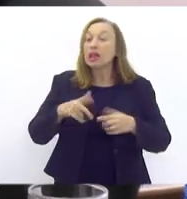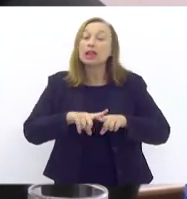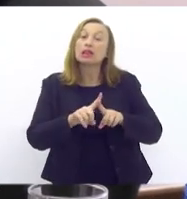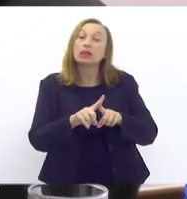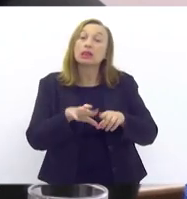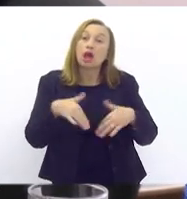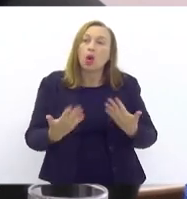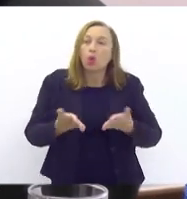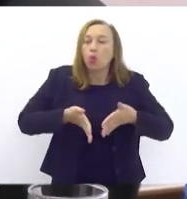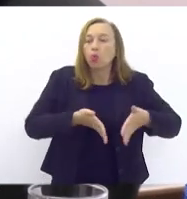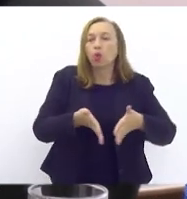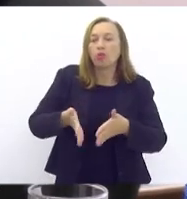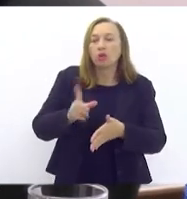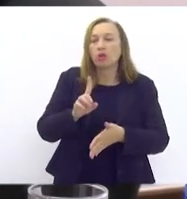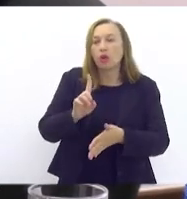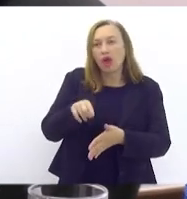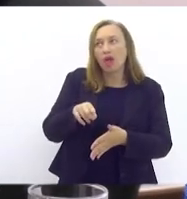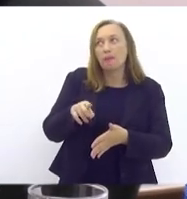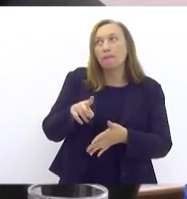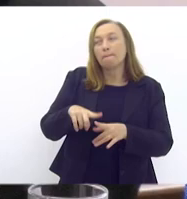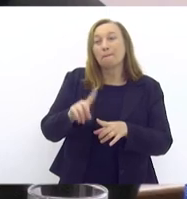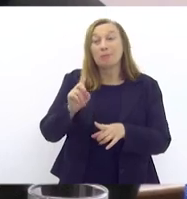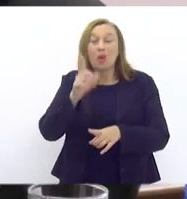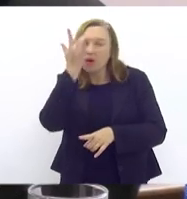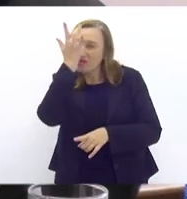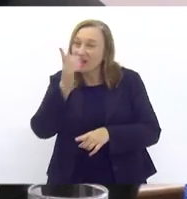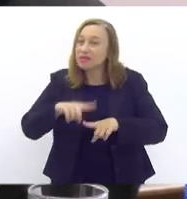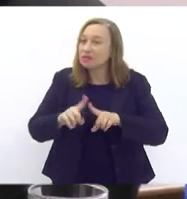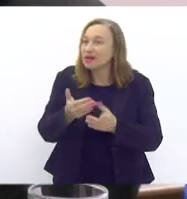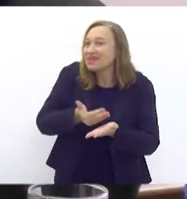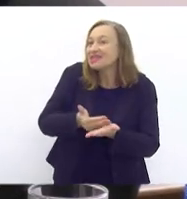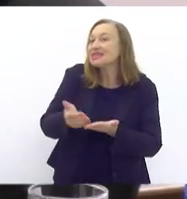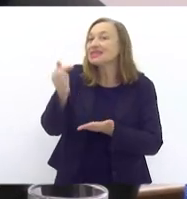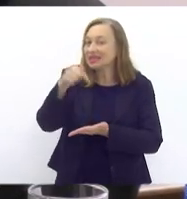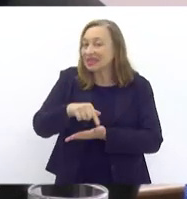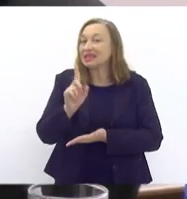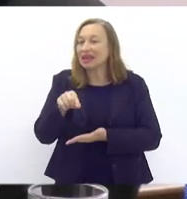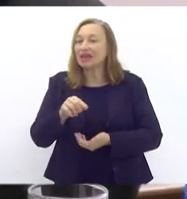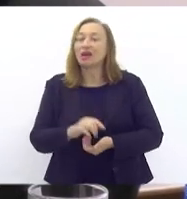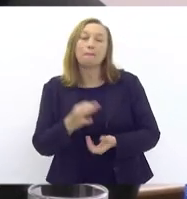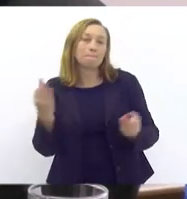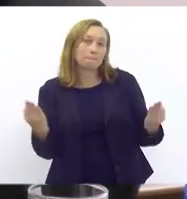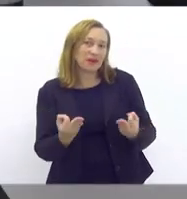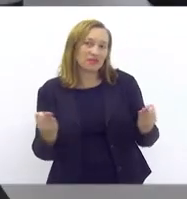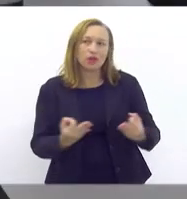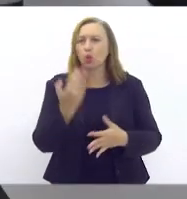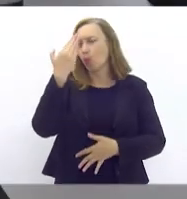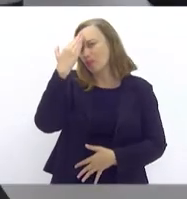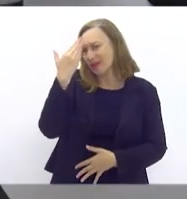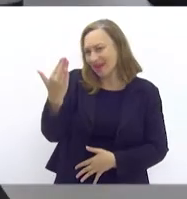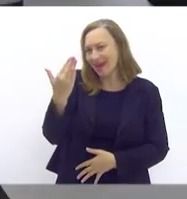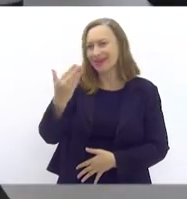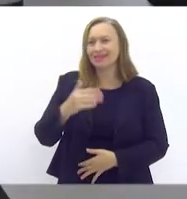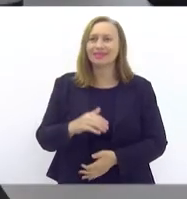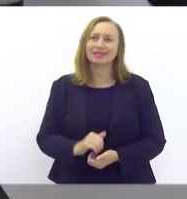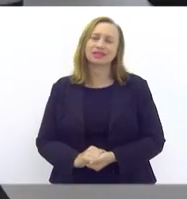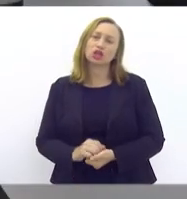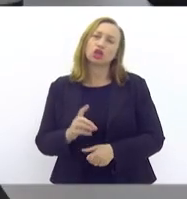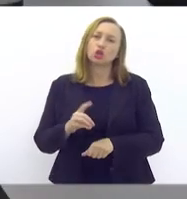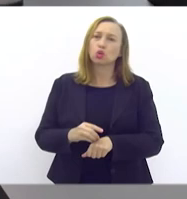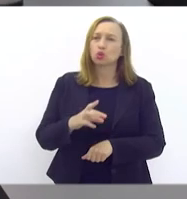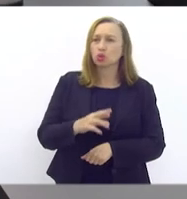o caminho é esse não é fácil mas tá começando por aqui né perfeito Muito obrigado